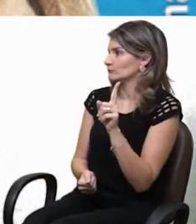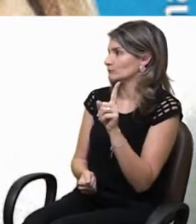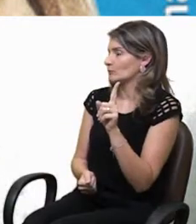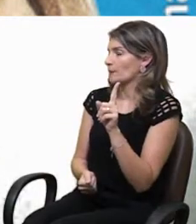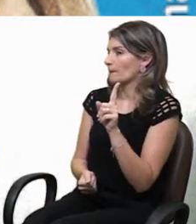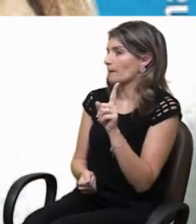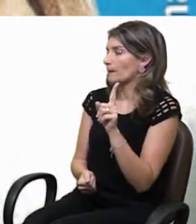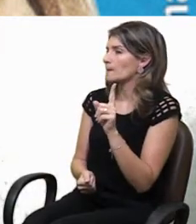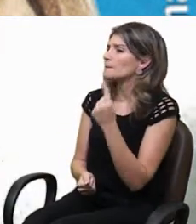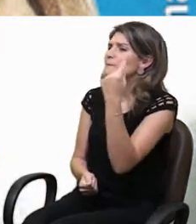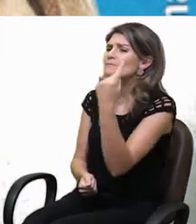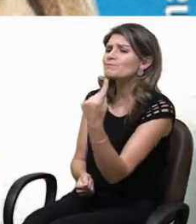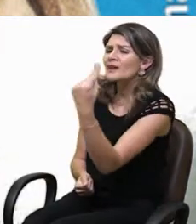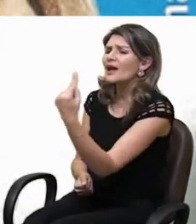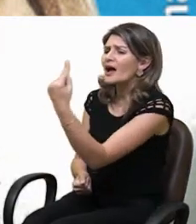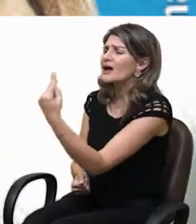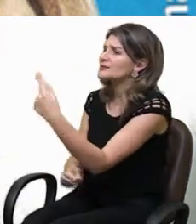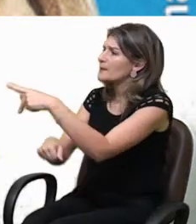Não.